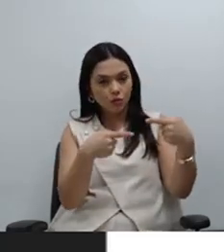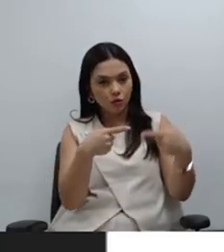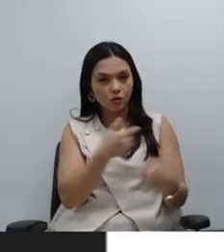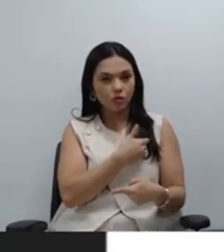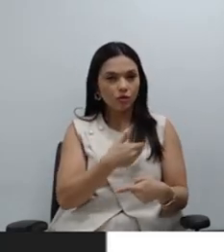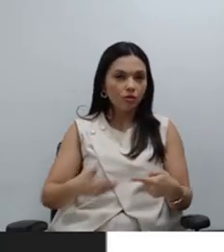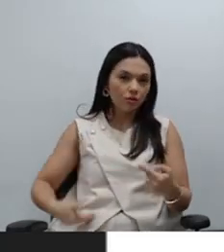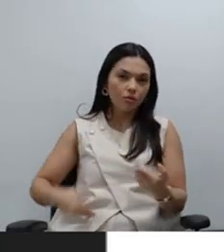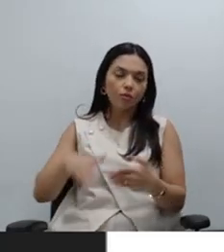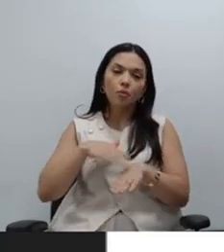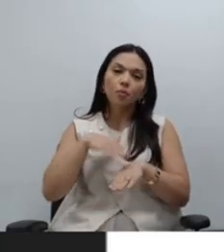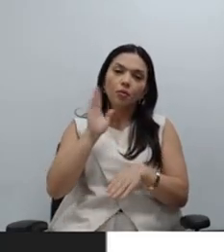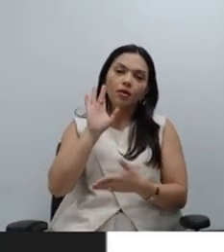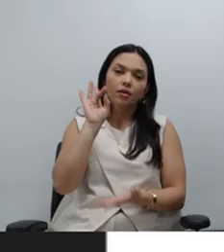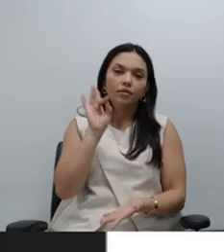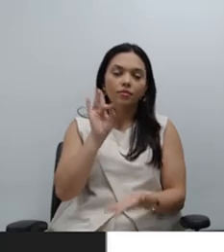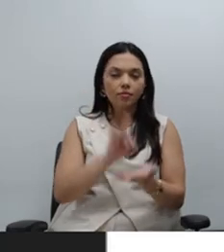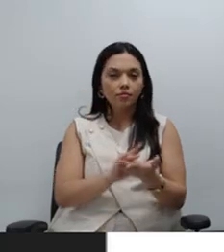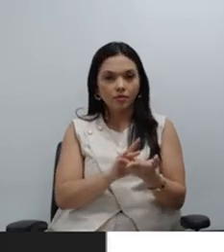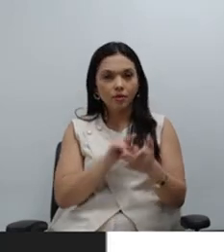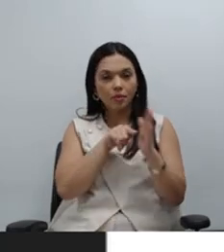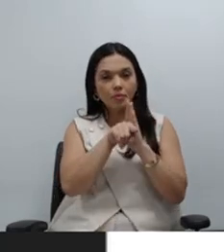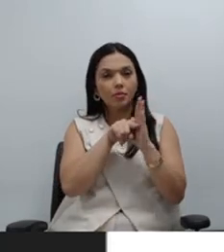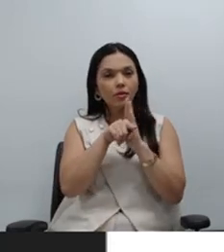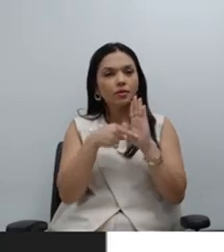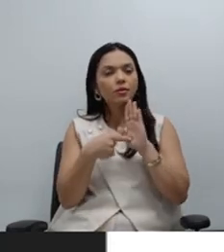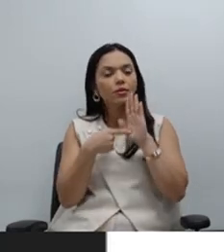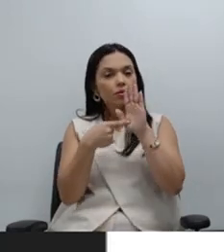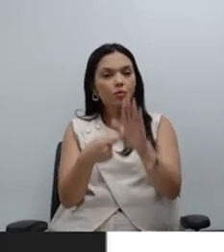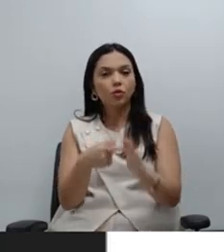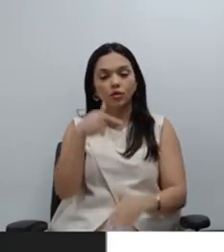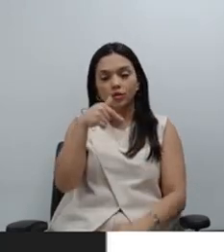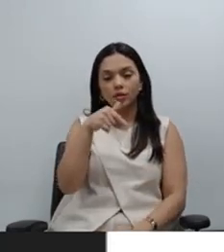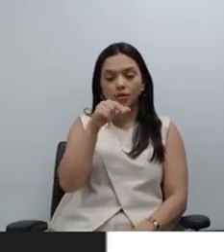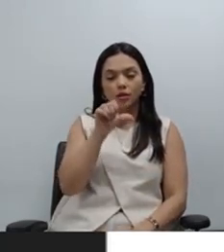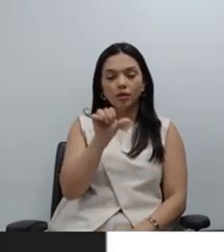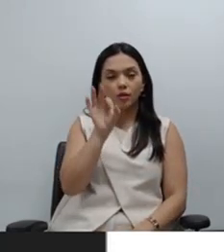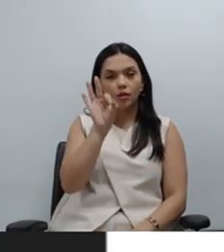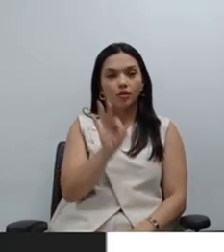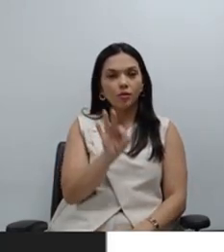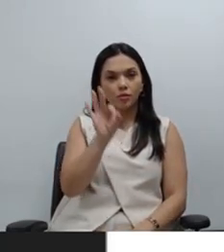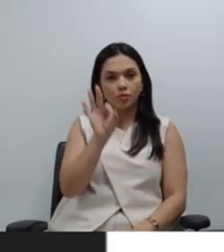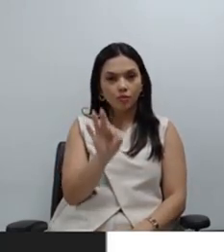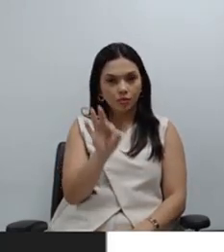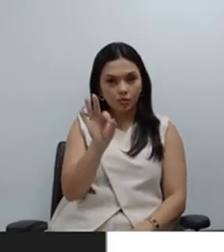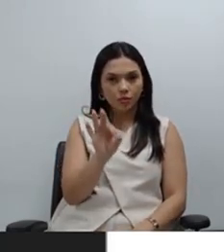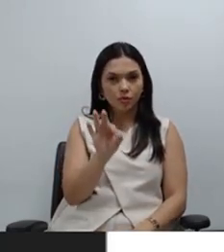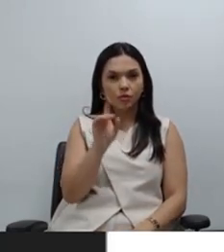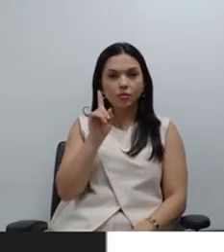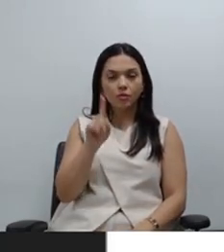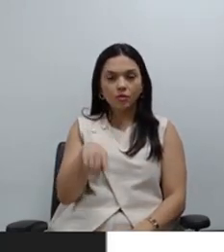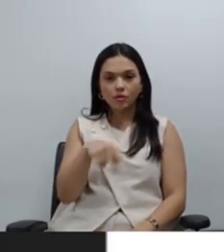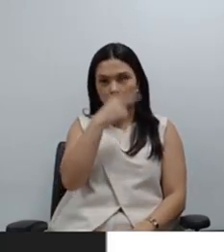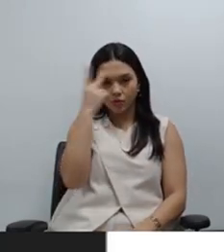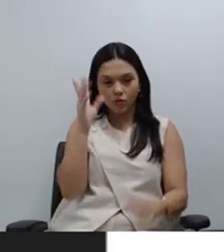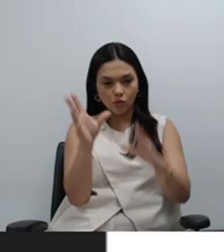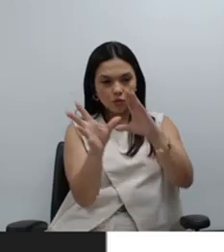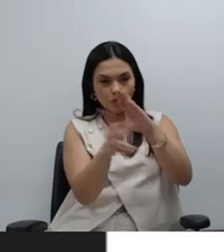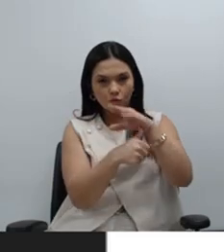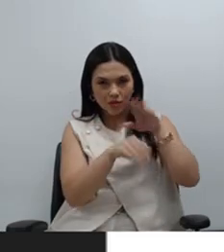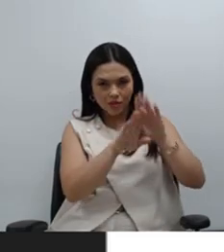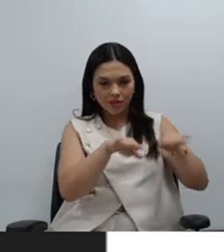mais efetivas. As pesquisas apontam que 79% das vítimas do tráfico de pessoas